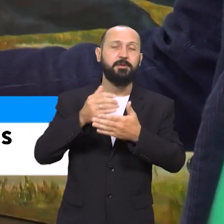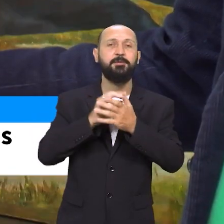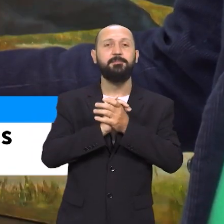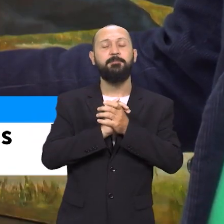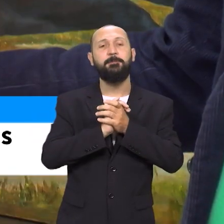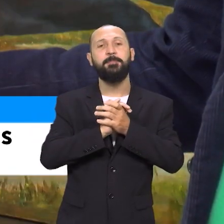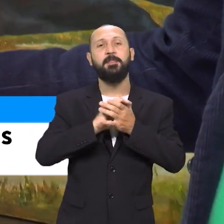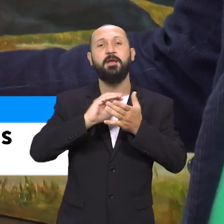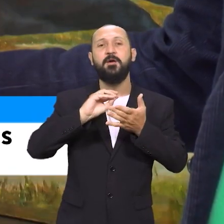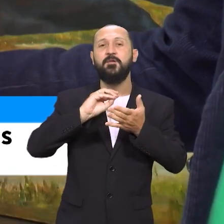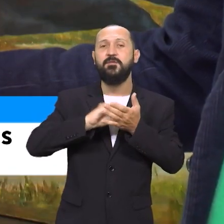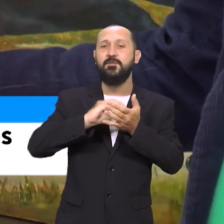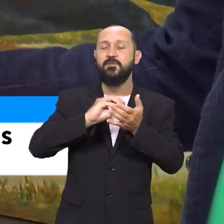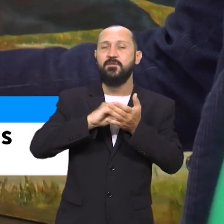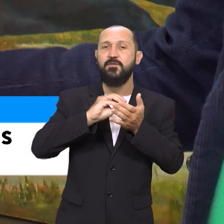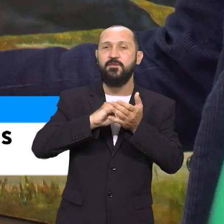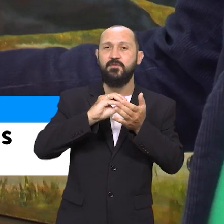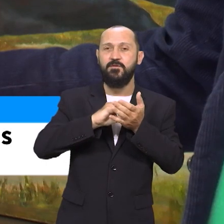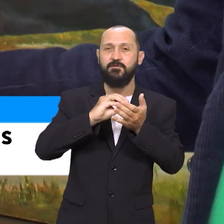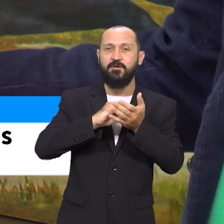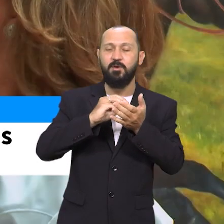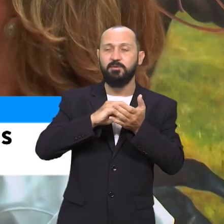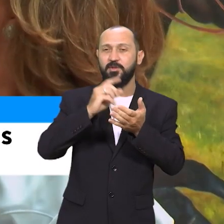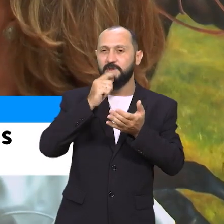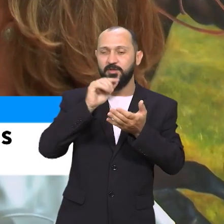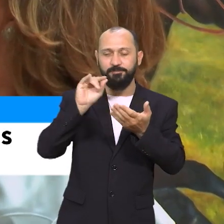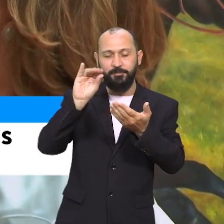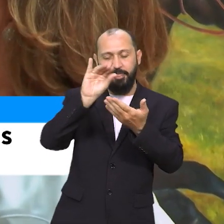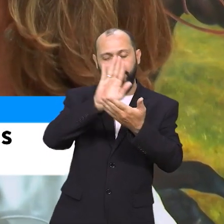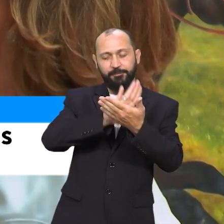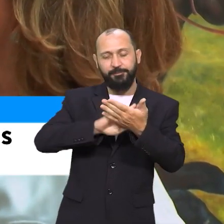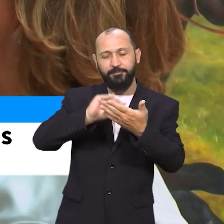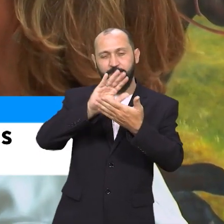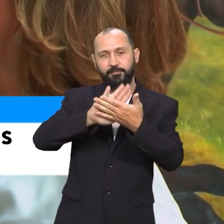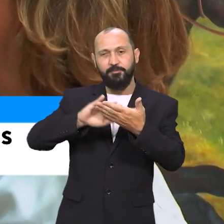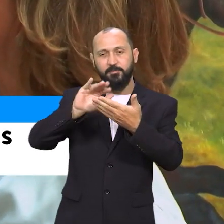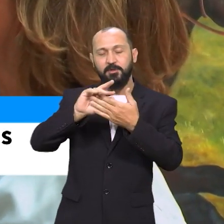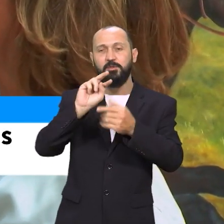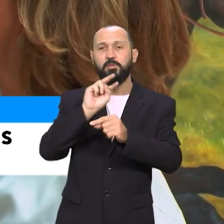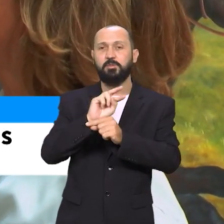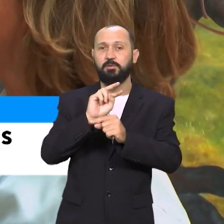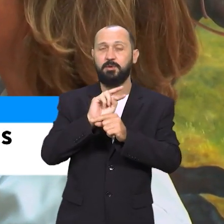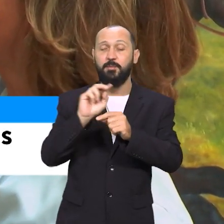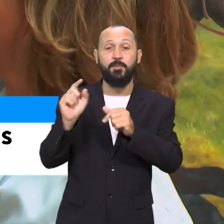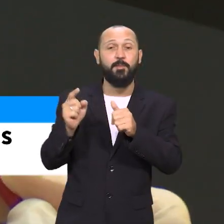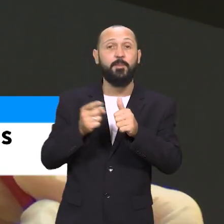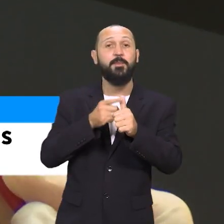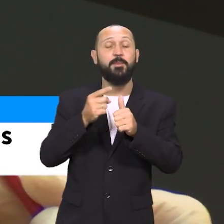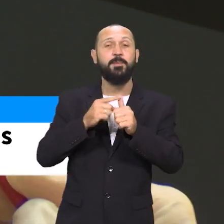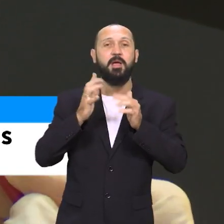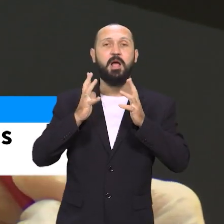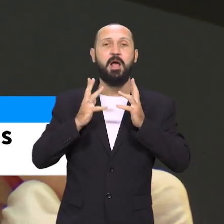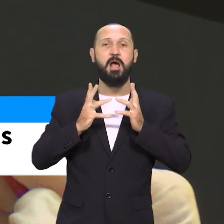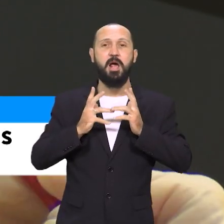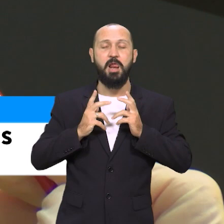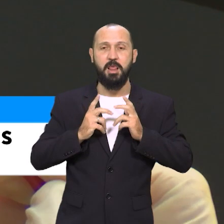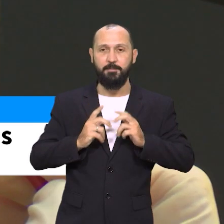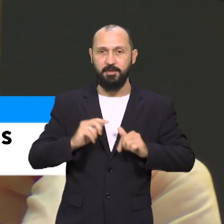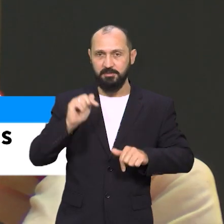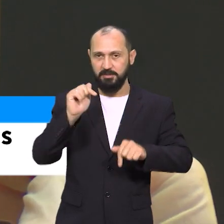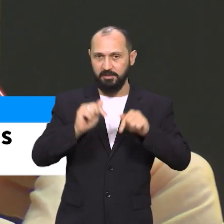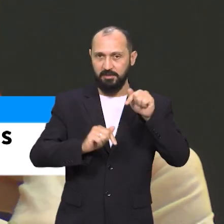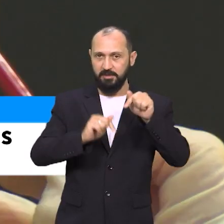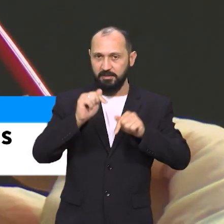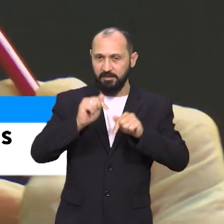falta de hidratação, de uma boa conservação. Primeira é a limpeza